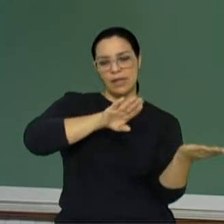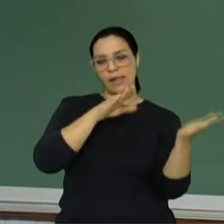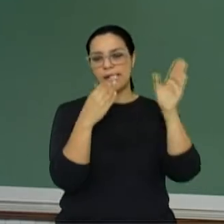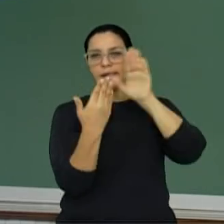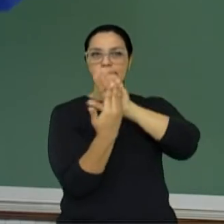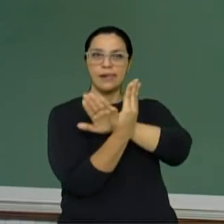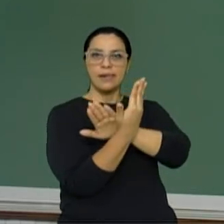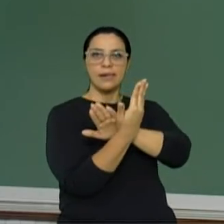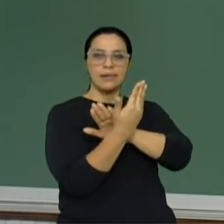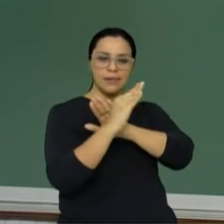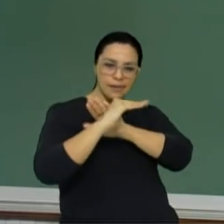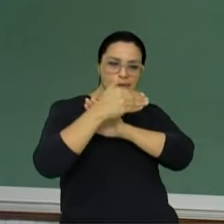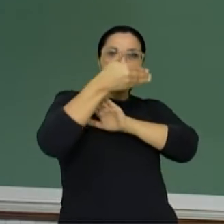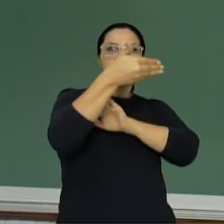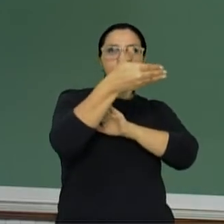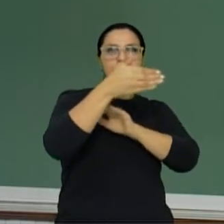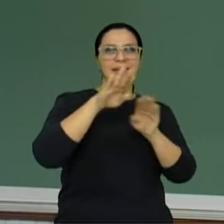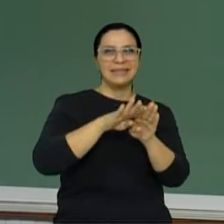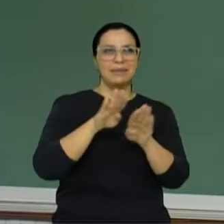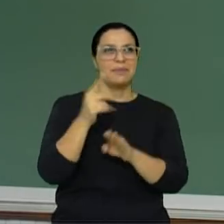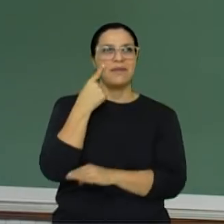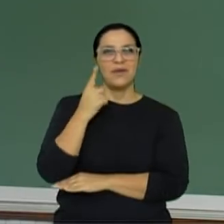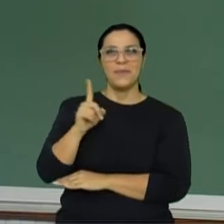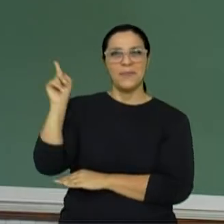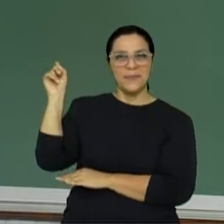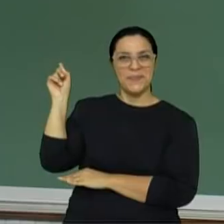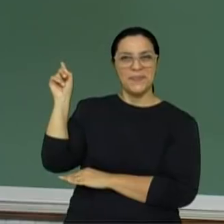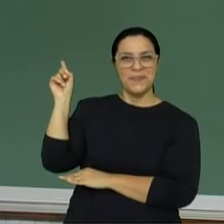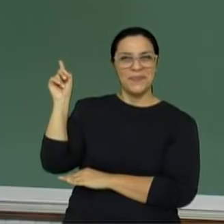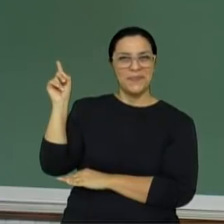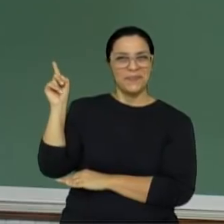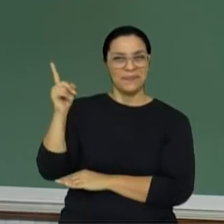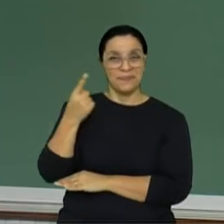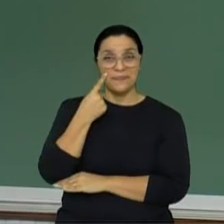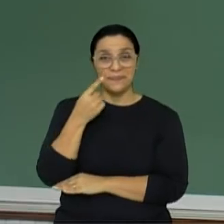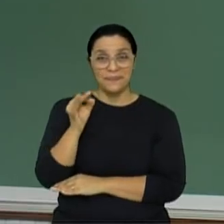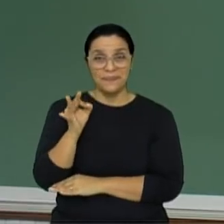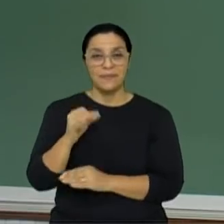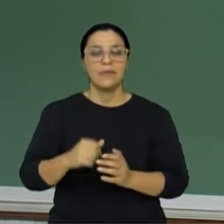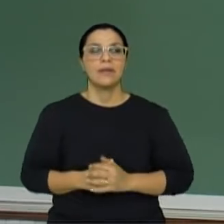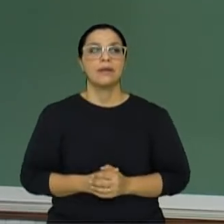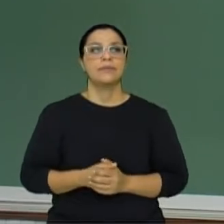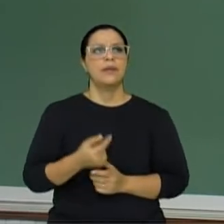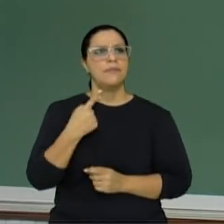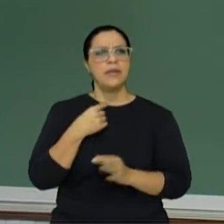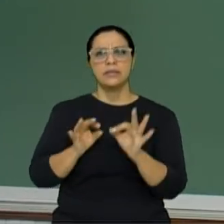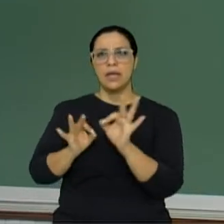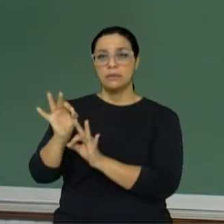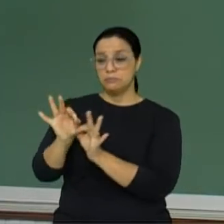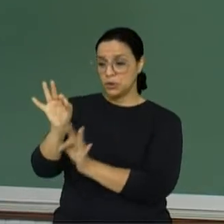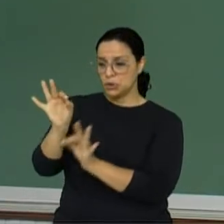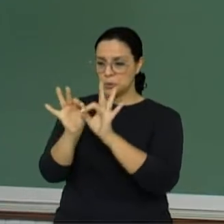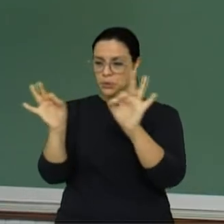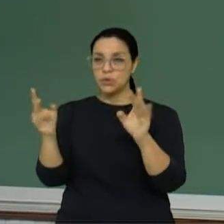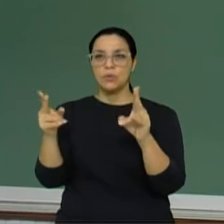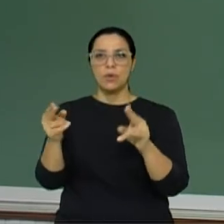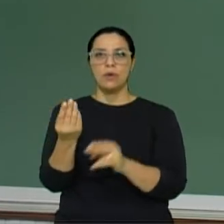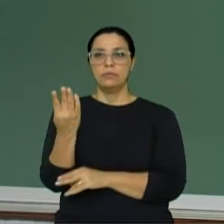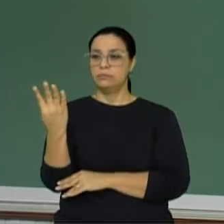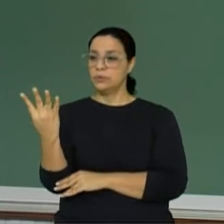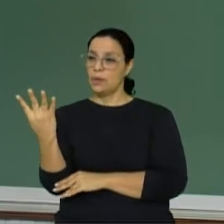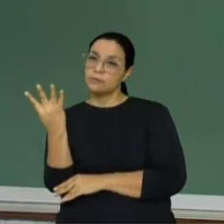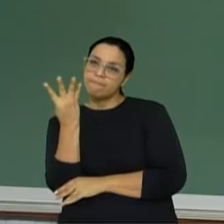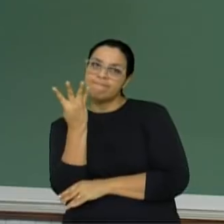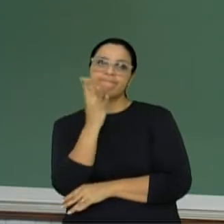sentido, e depois 180 graus para cima, para dar esse triângulo que está aqui, ok? Mas as medidas permaneceram. Por exemplo, esse 4 metros